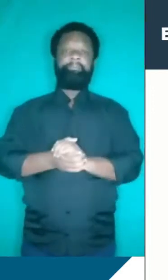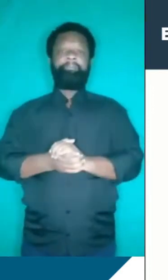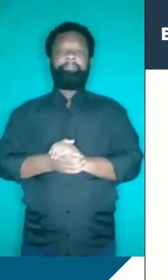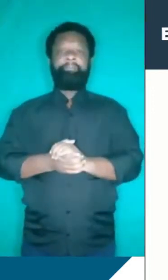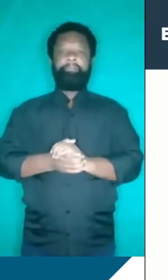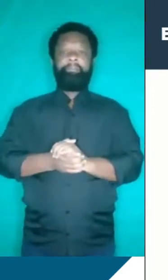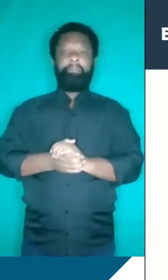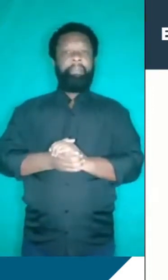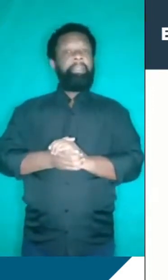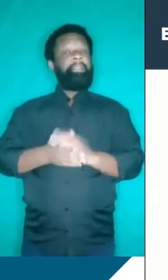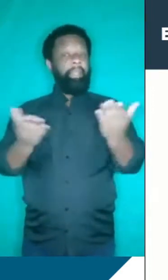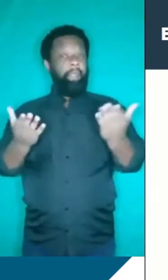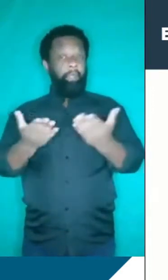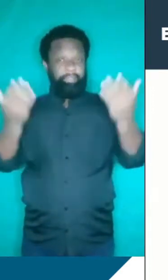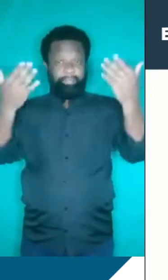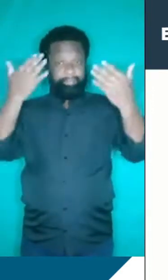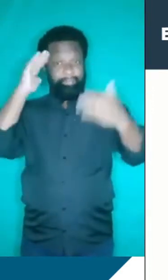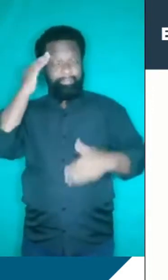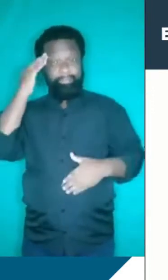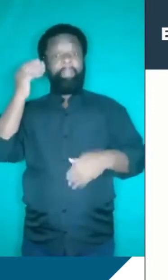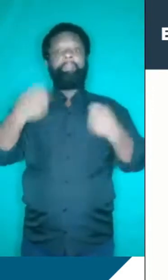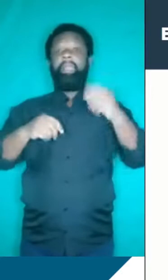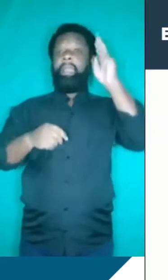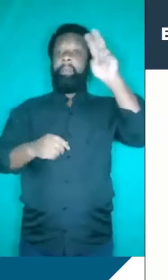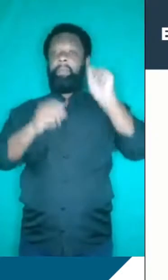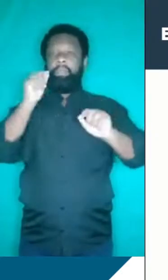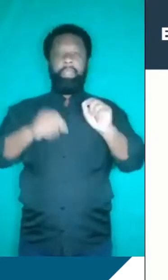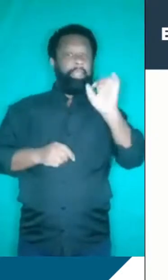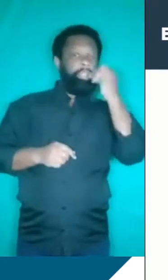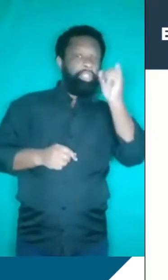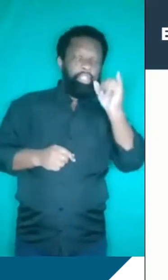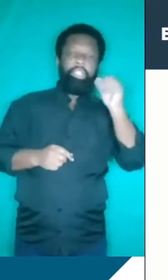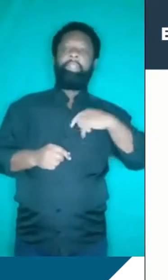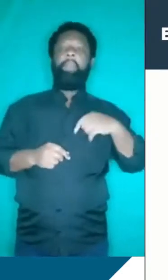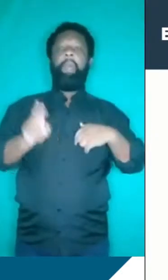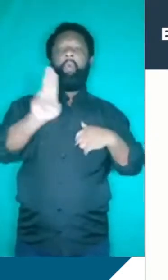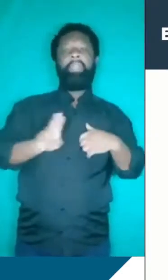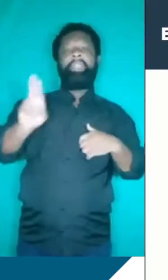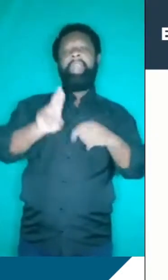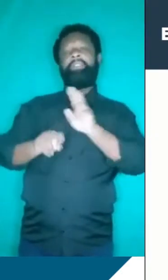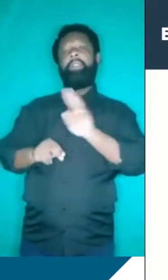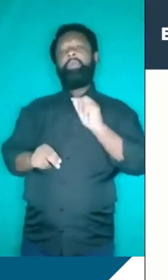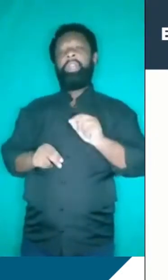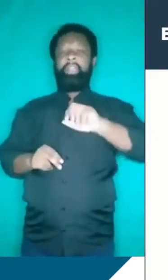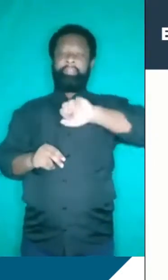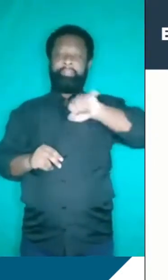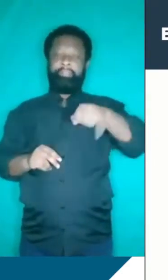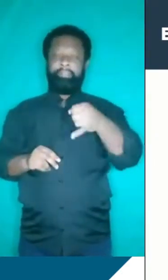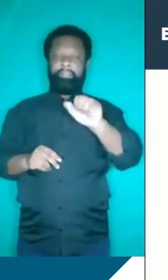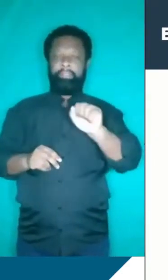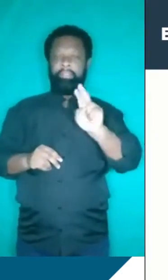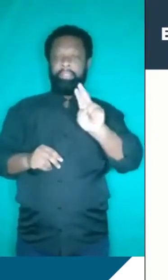Então, visto isso, vocês precisam lembrar que energia tem uma unidade de medida específica, e essa unidade vai ser o